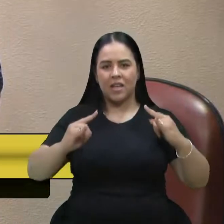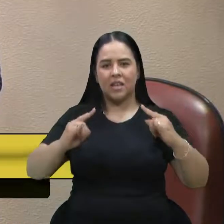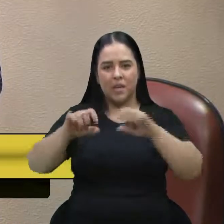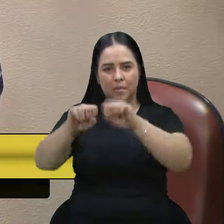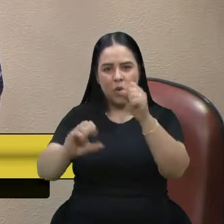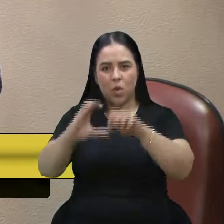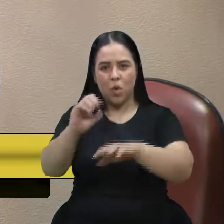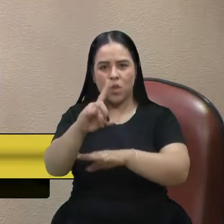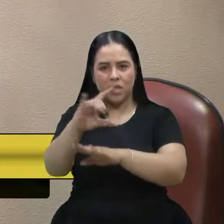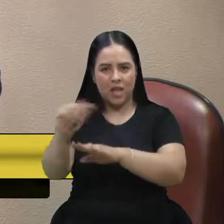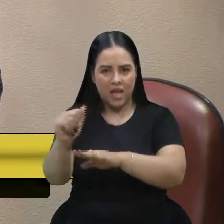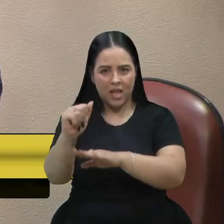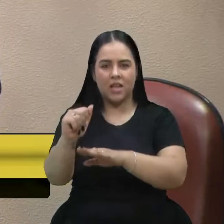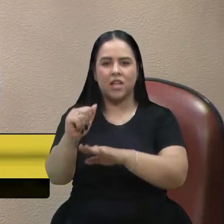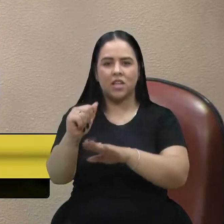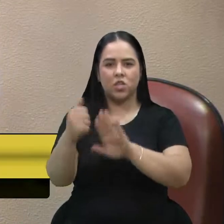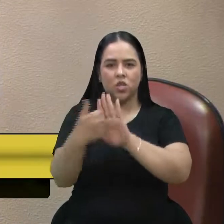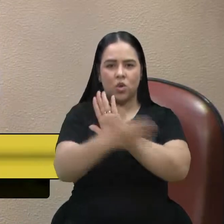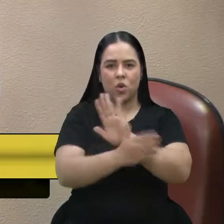o nosso prefeito não é.